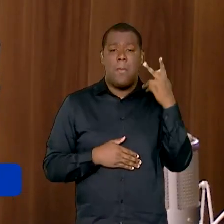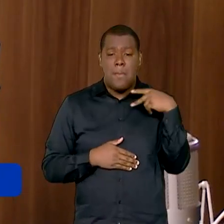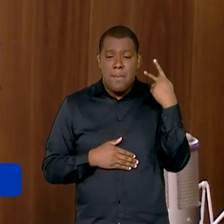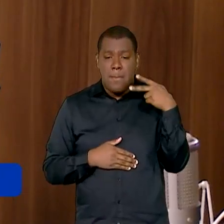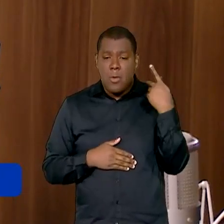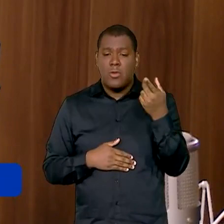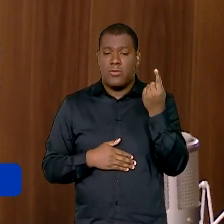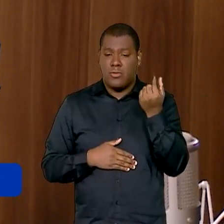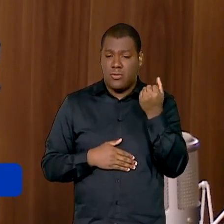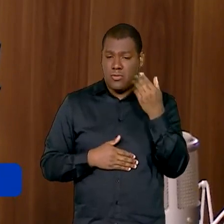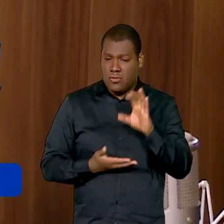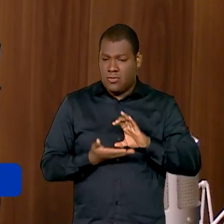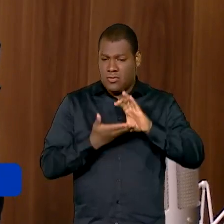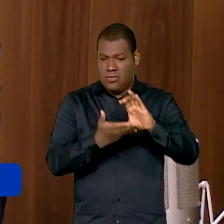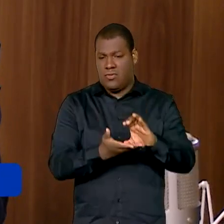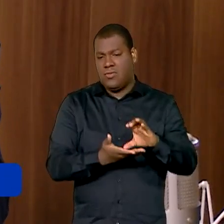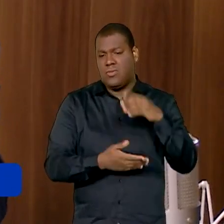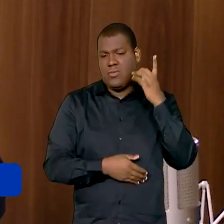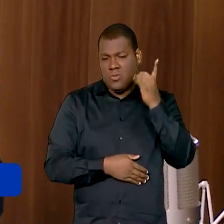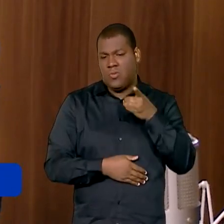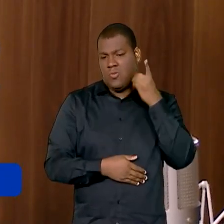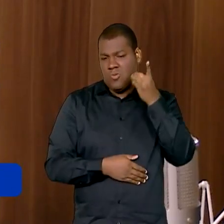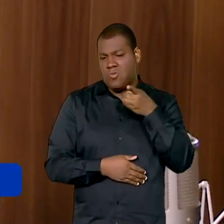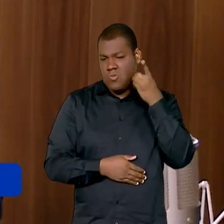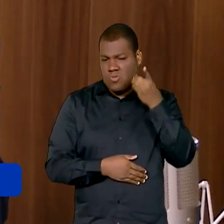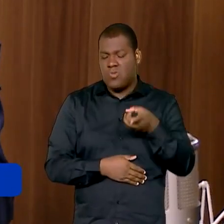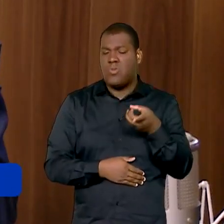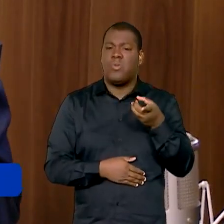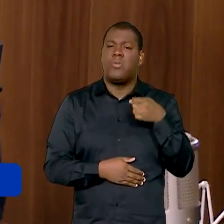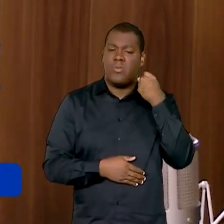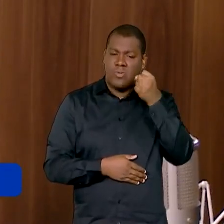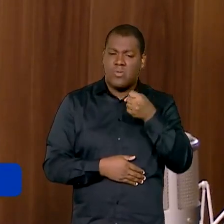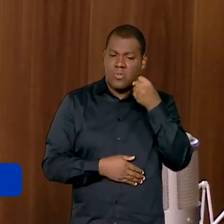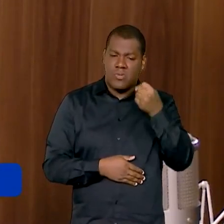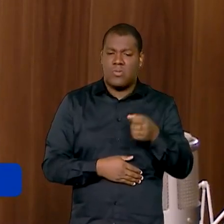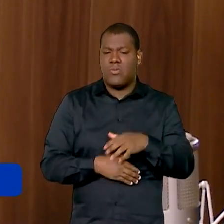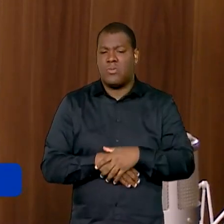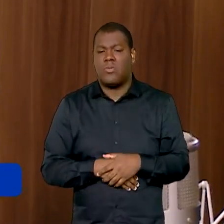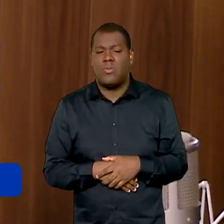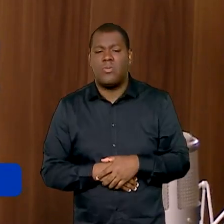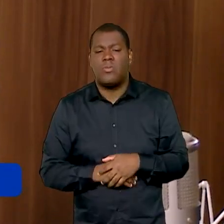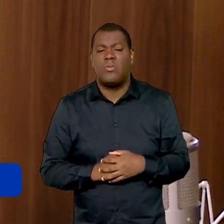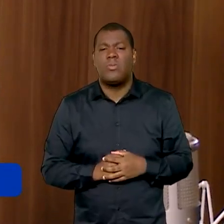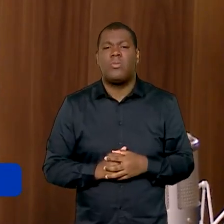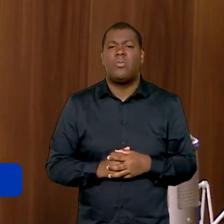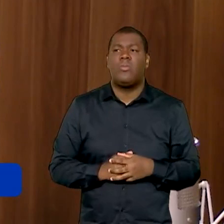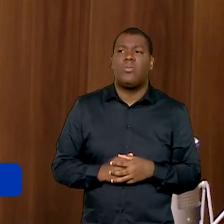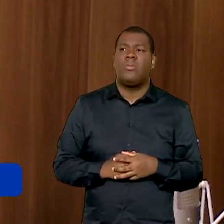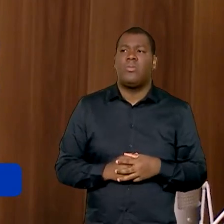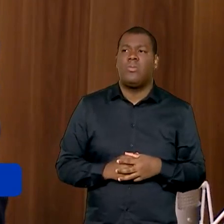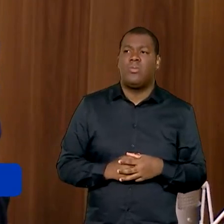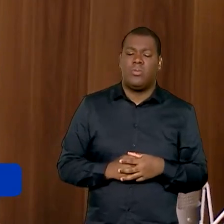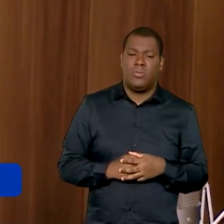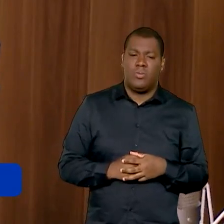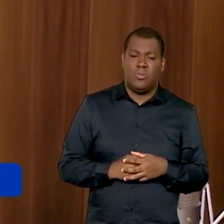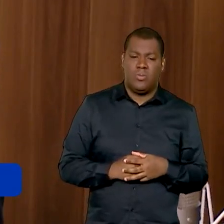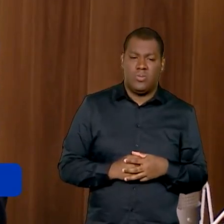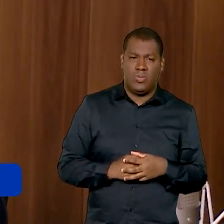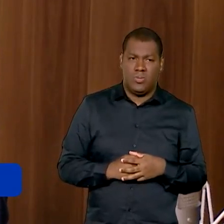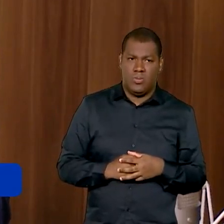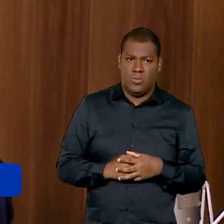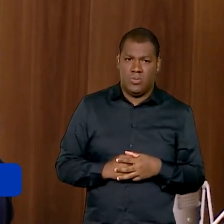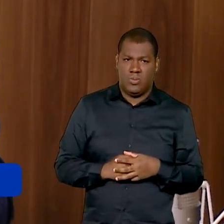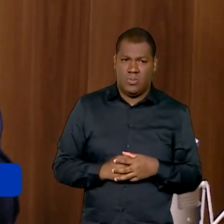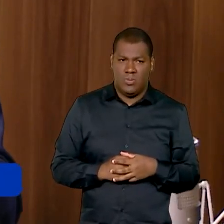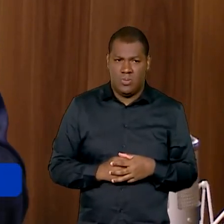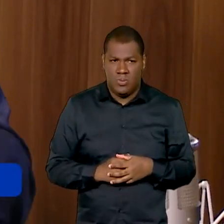emendas existentes. Os senadores e deputados podem indicar, e nós, em alguns itens, nós